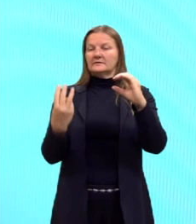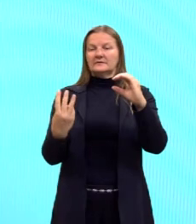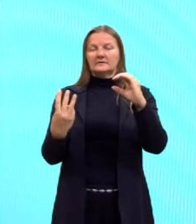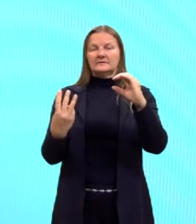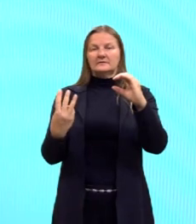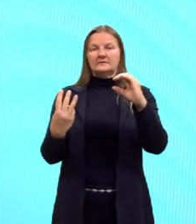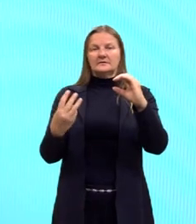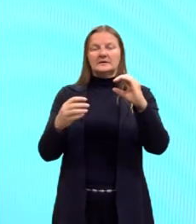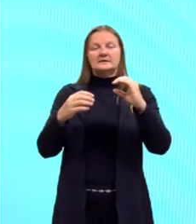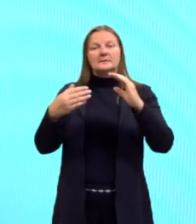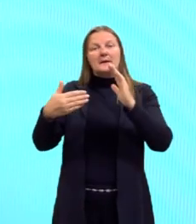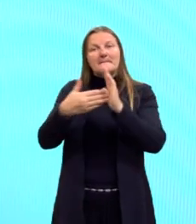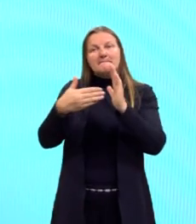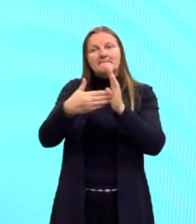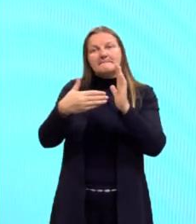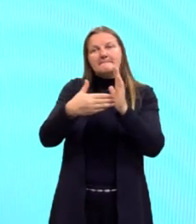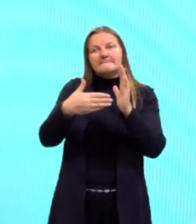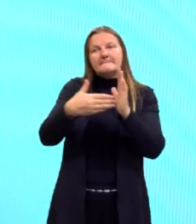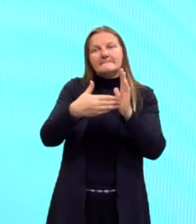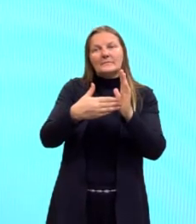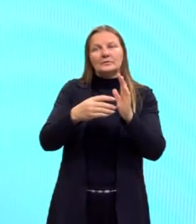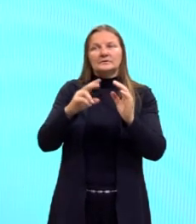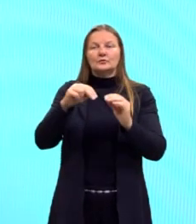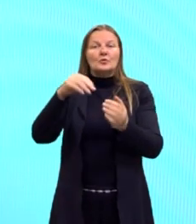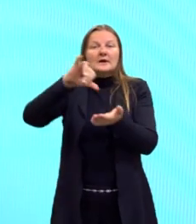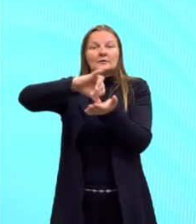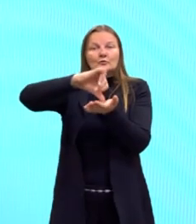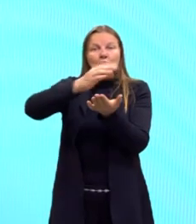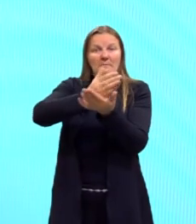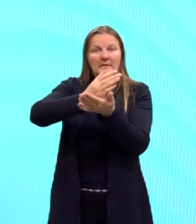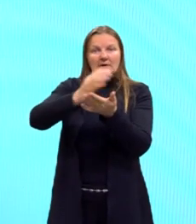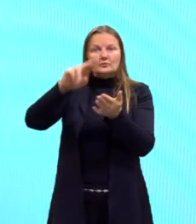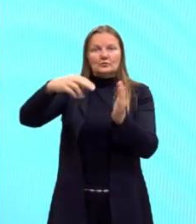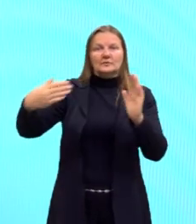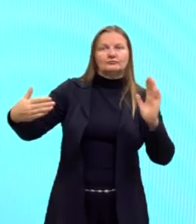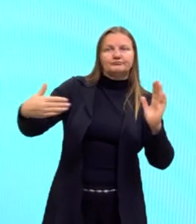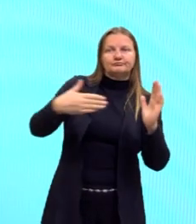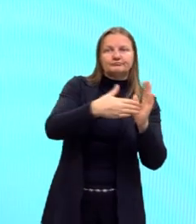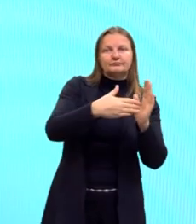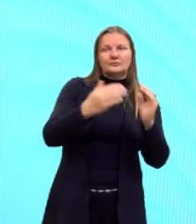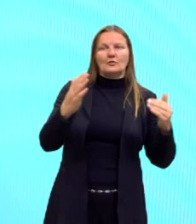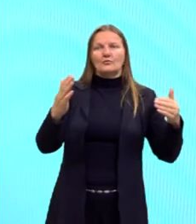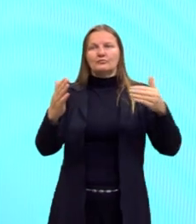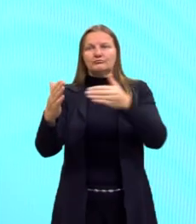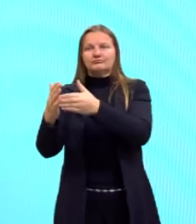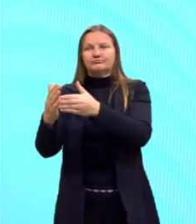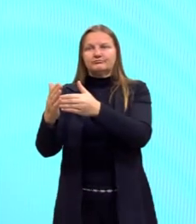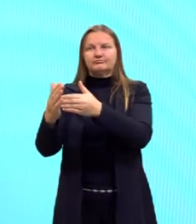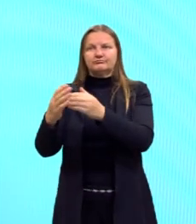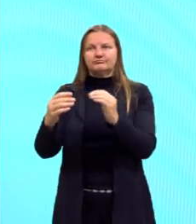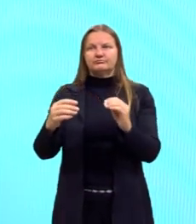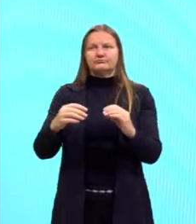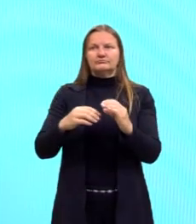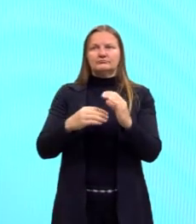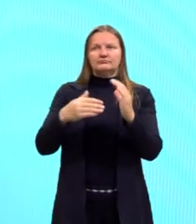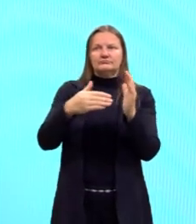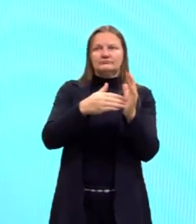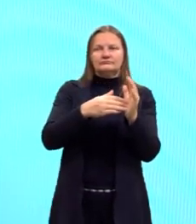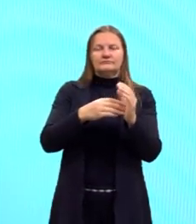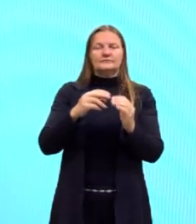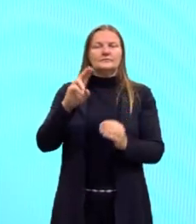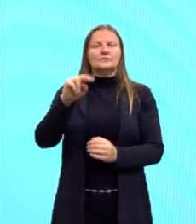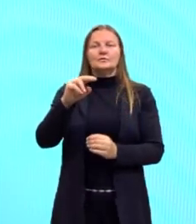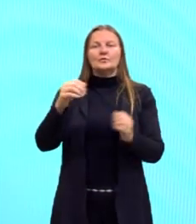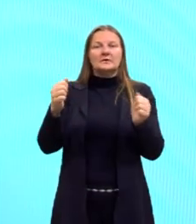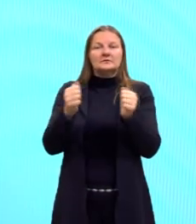Nas extremidades da cadeia carbônica pode ver aqui tá numa extremidade em outra extremidade outra